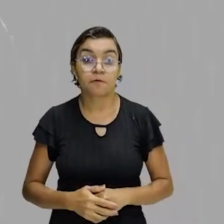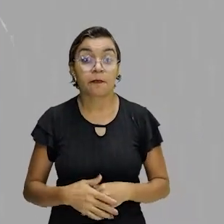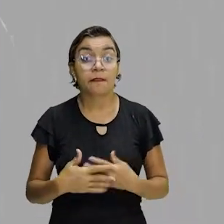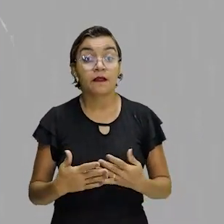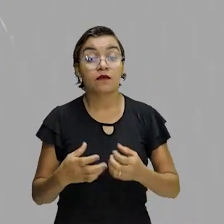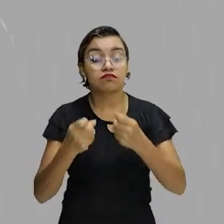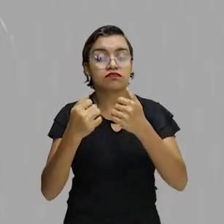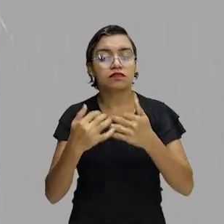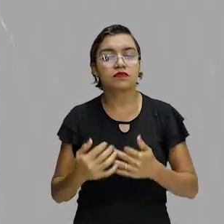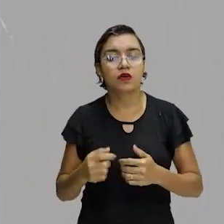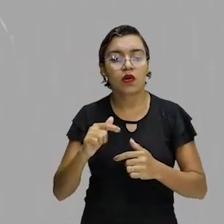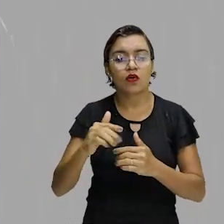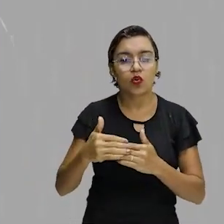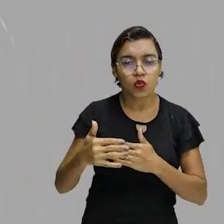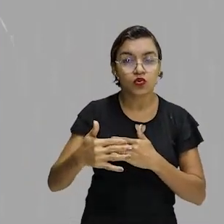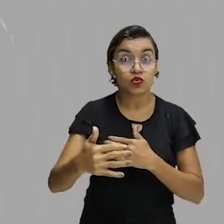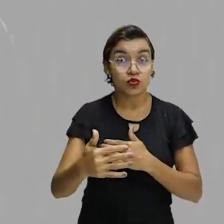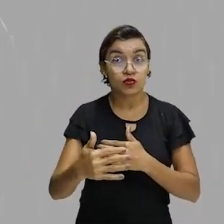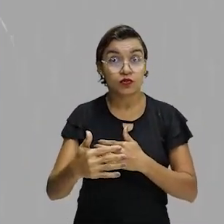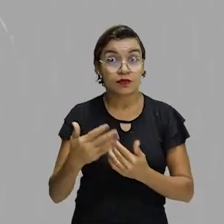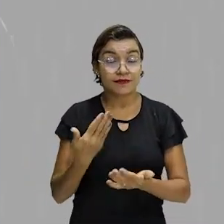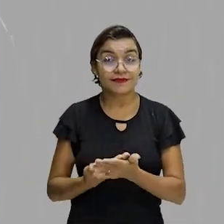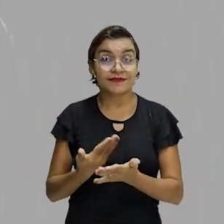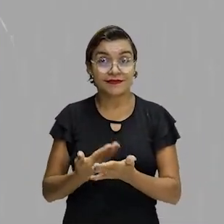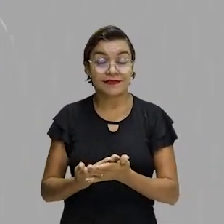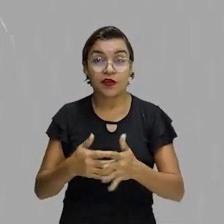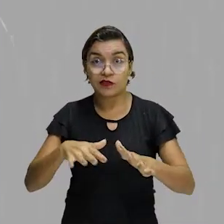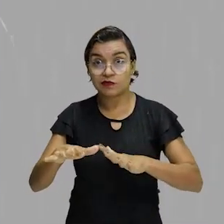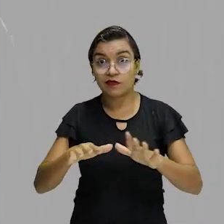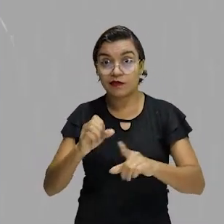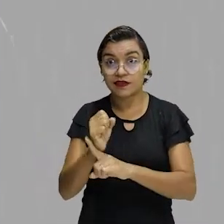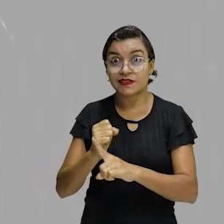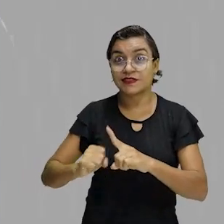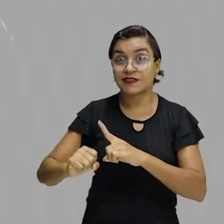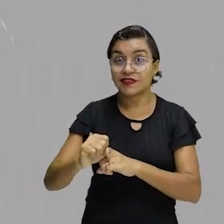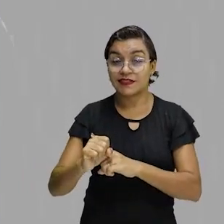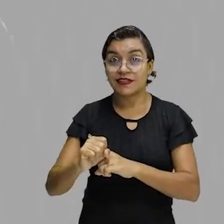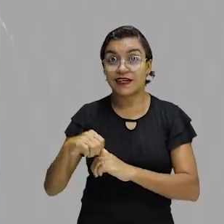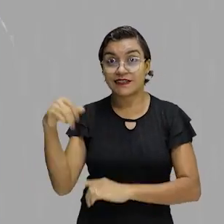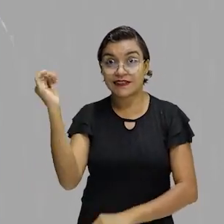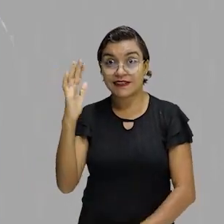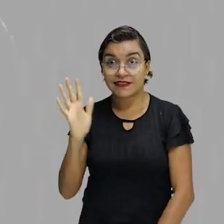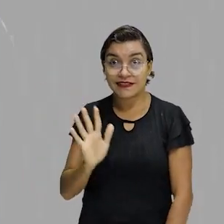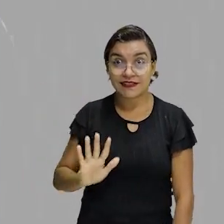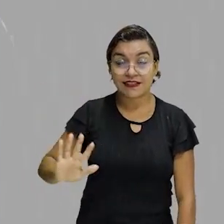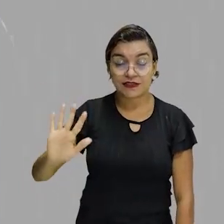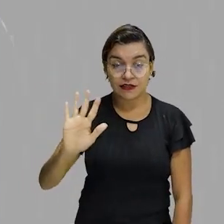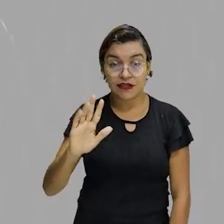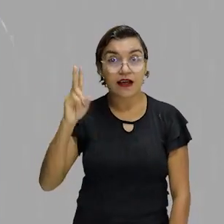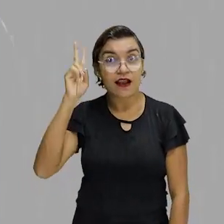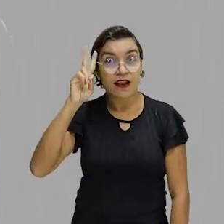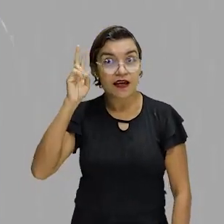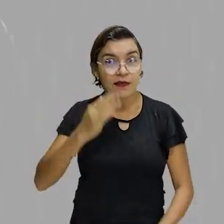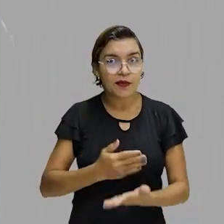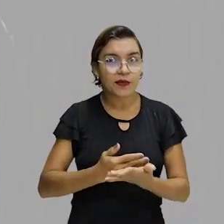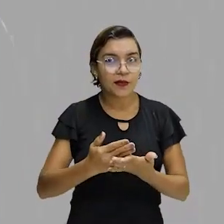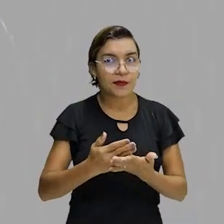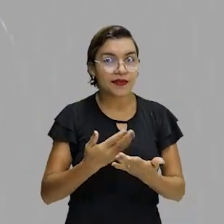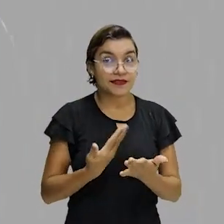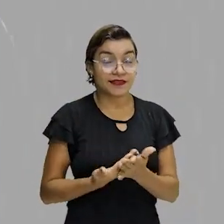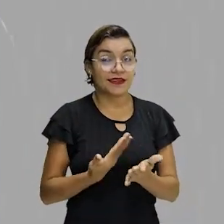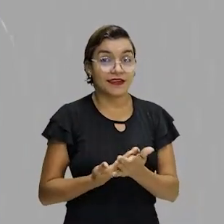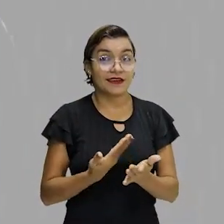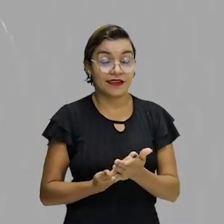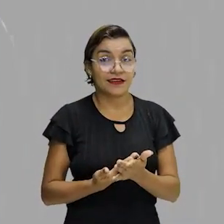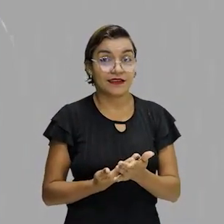isso, vamos adiante na aula. Vamos falar agora dos movimentos sociais nacionais. Lembra que eu te falei no começo da aula? A gente